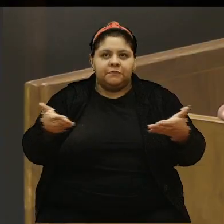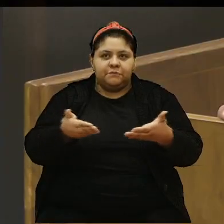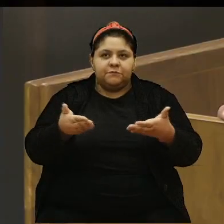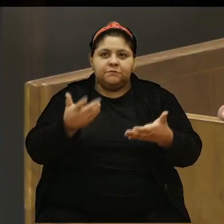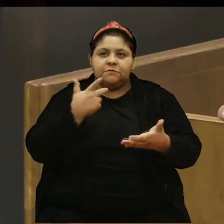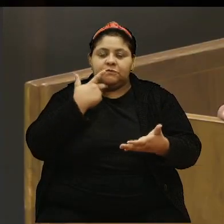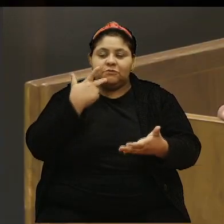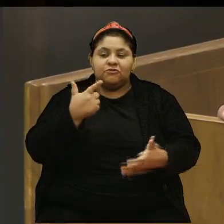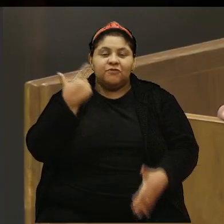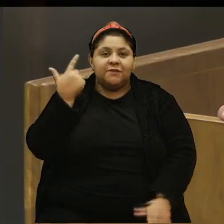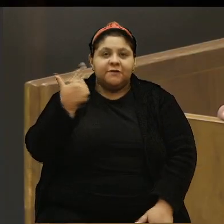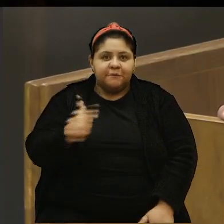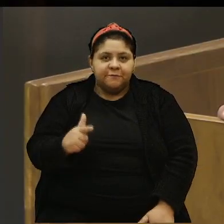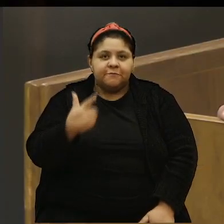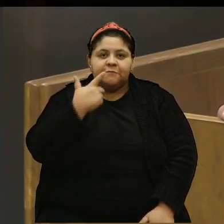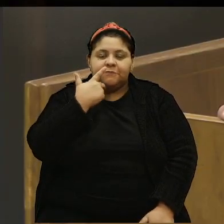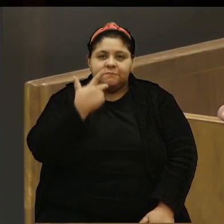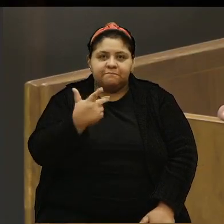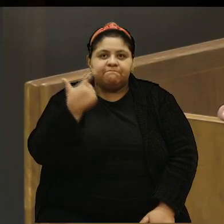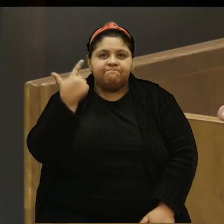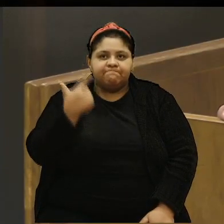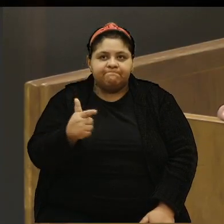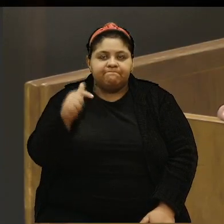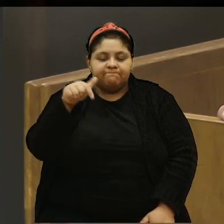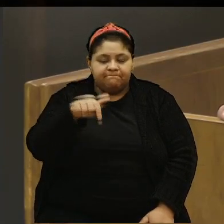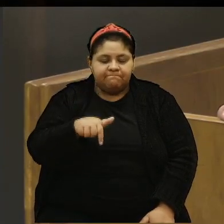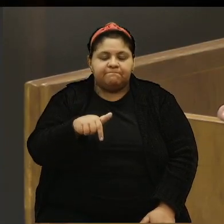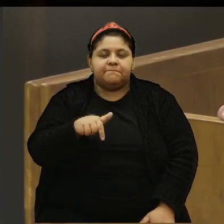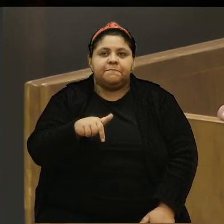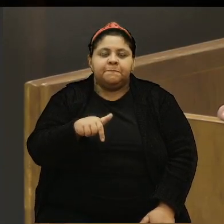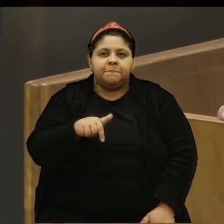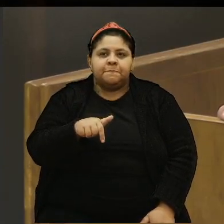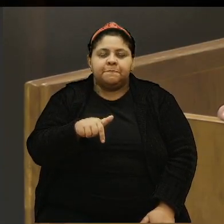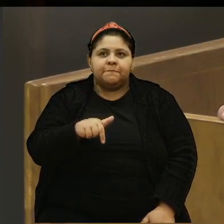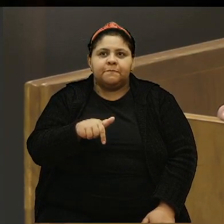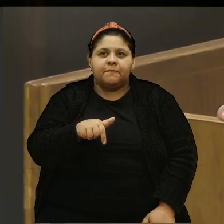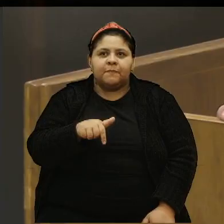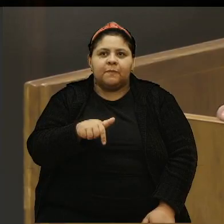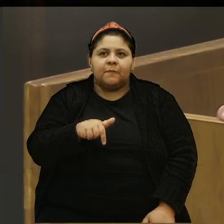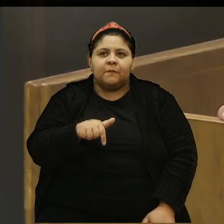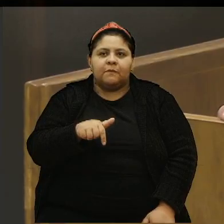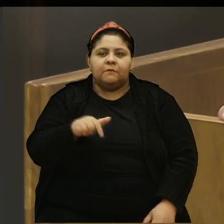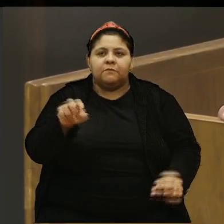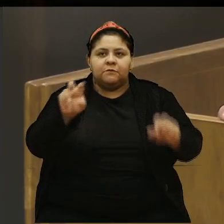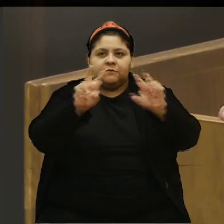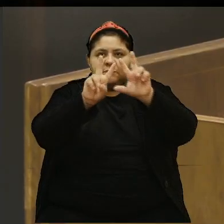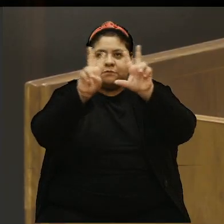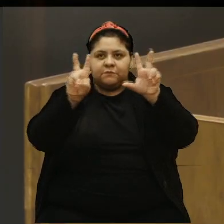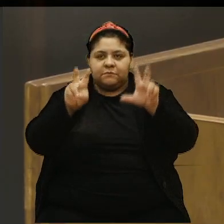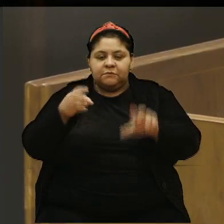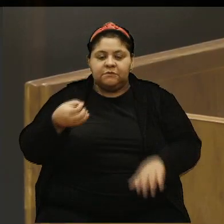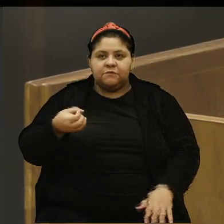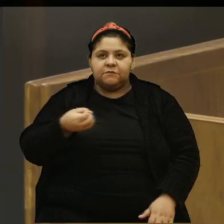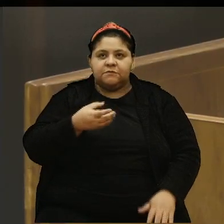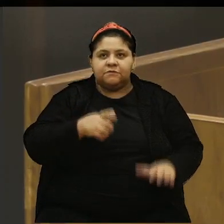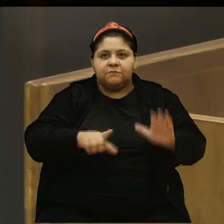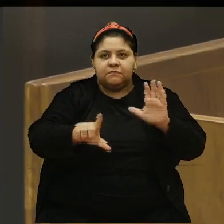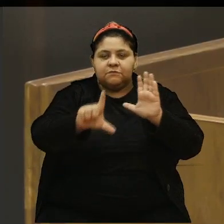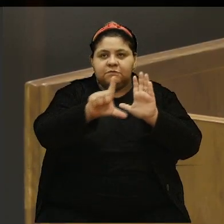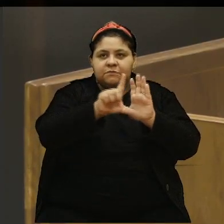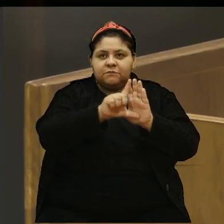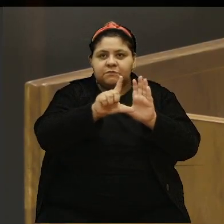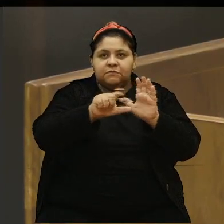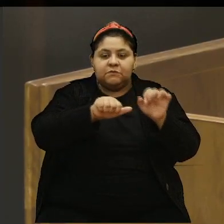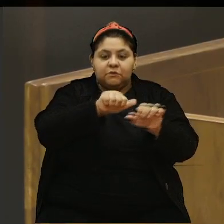citar novamente e falar novamente aqui no meu grande expediente a questão da nova lei da modernização